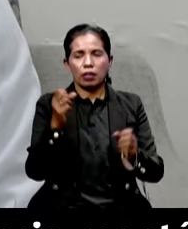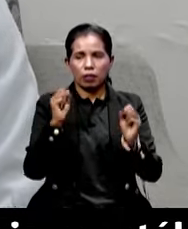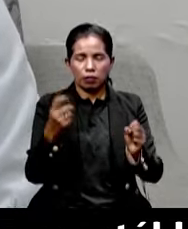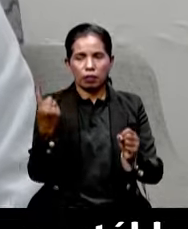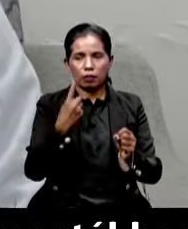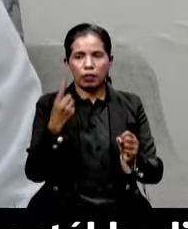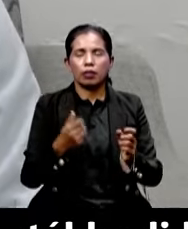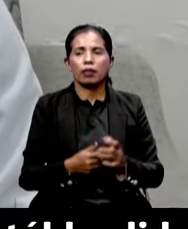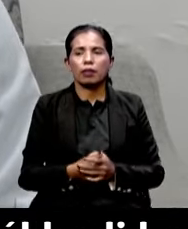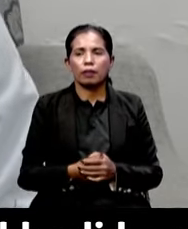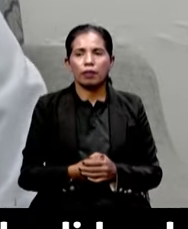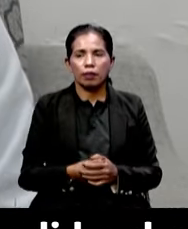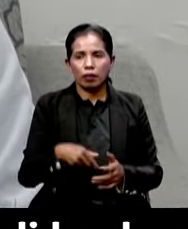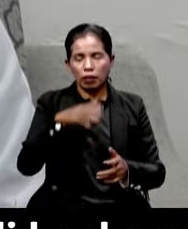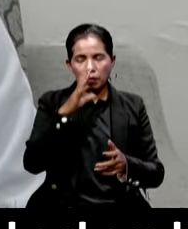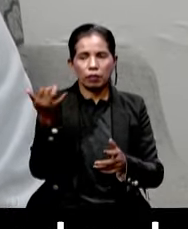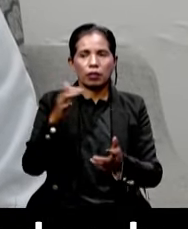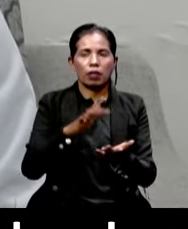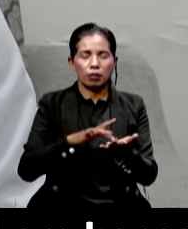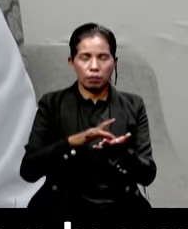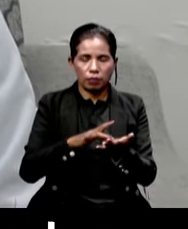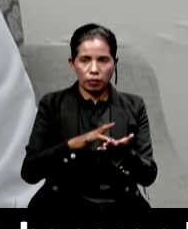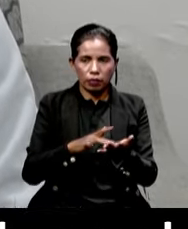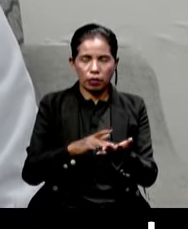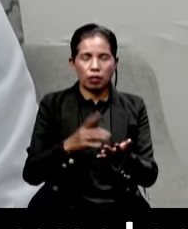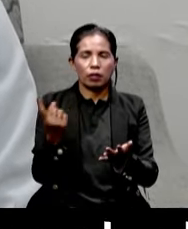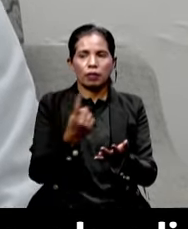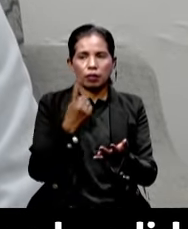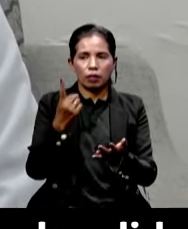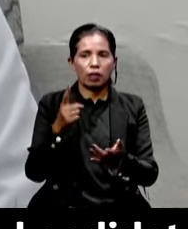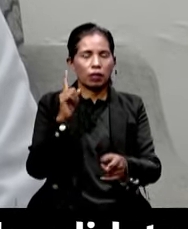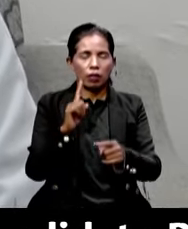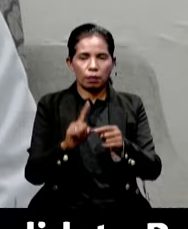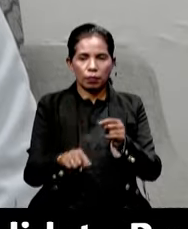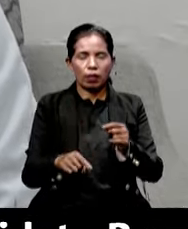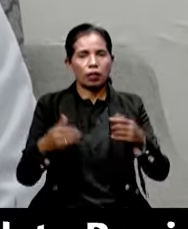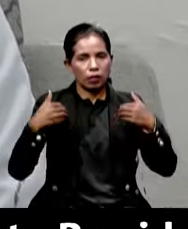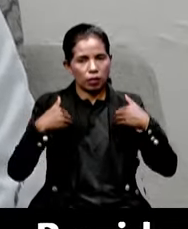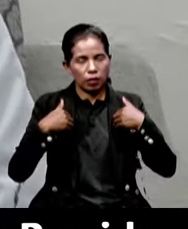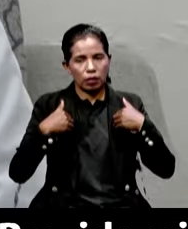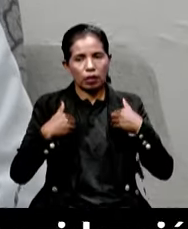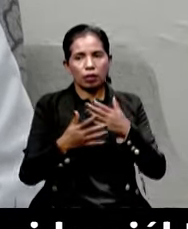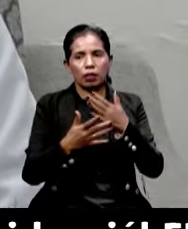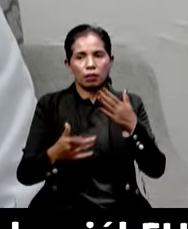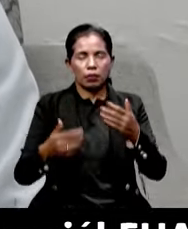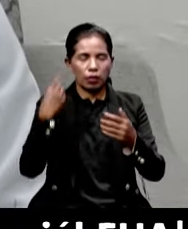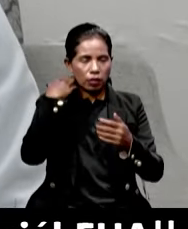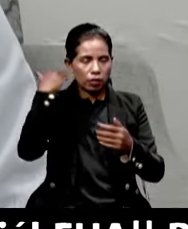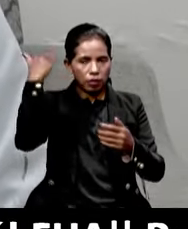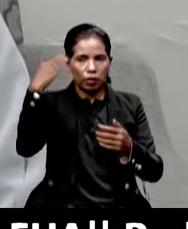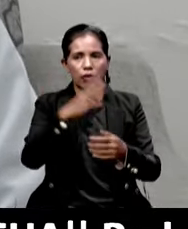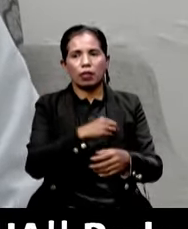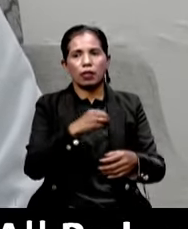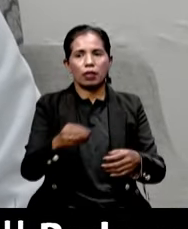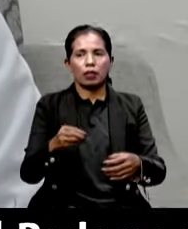mantain hemusen aimor ran midar ne ne atu nune la bele cualquier momento ran midar sae antau ni